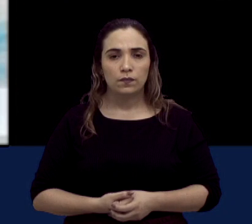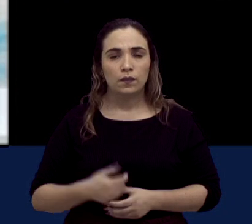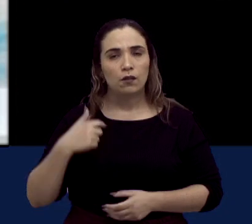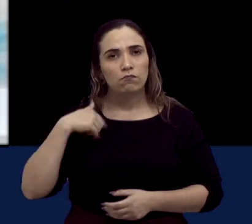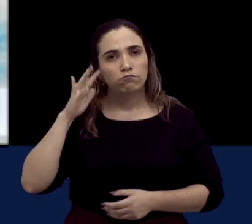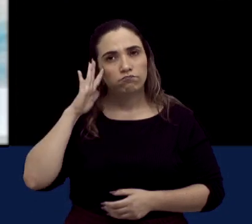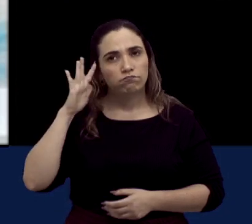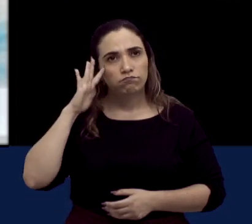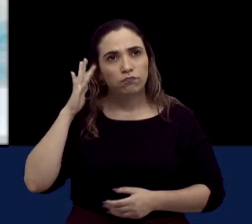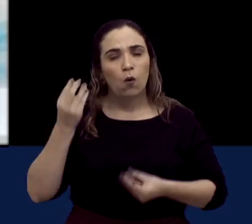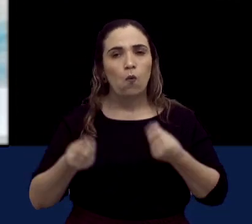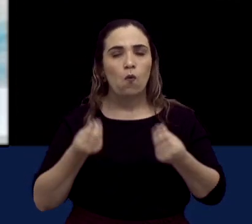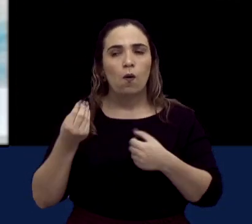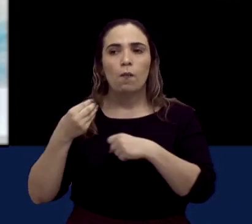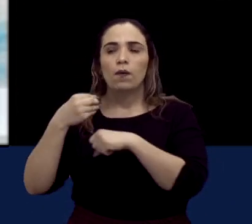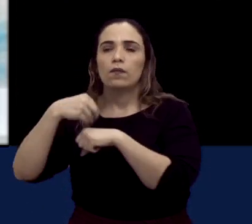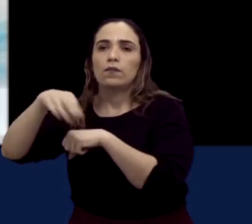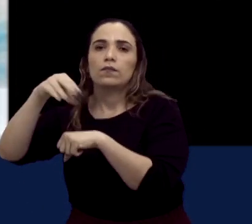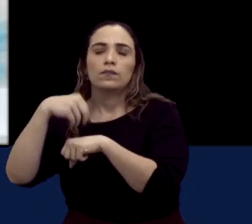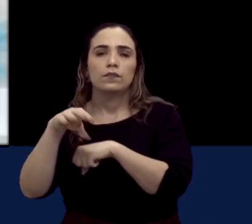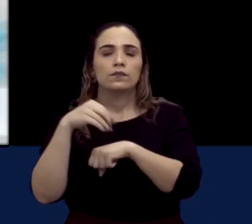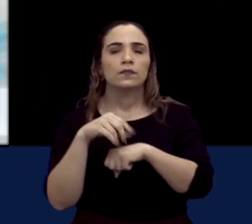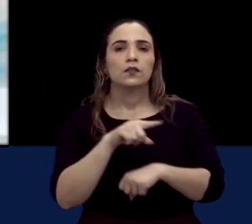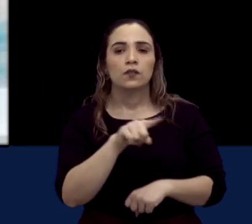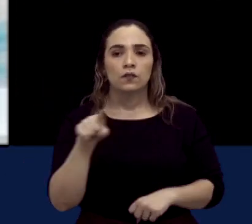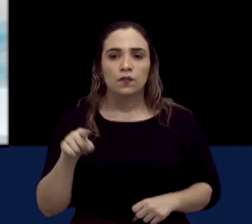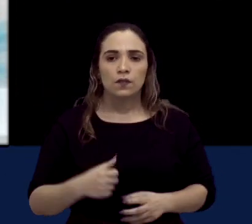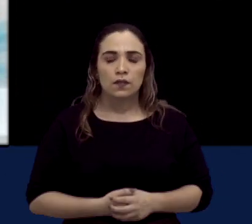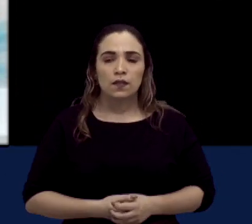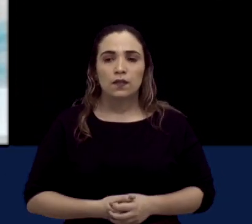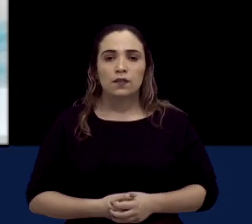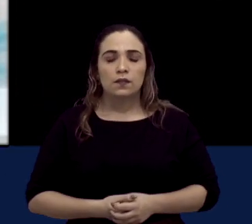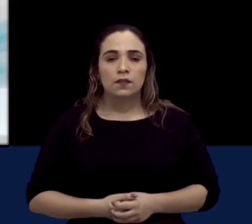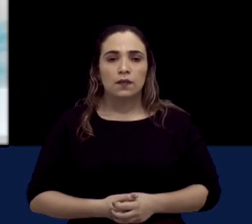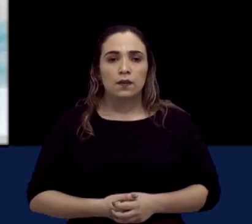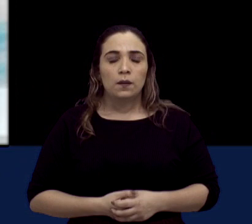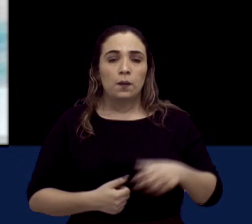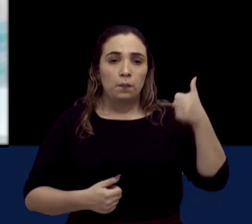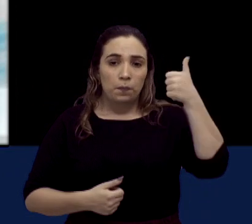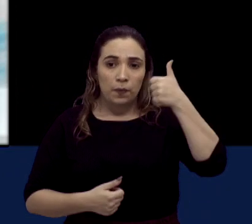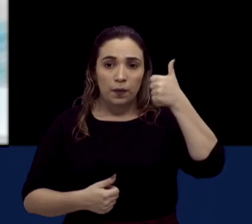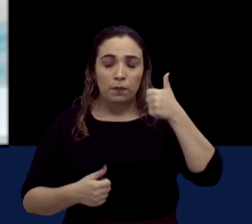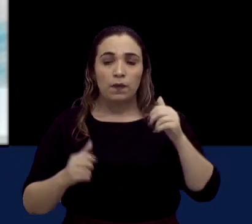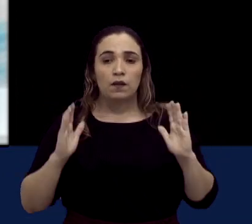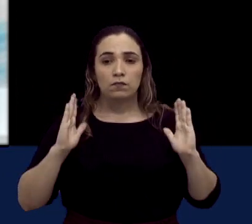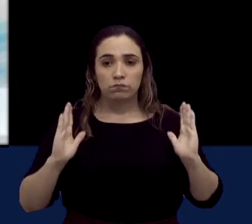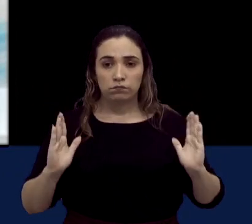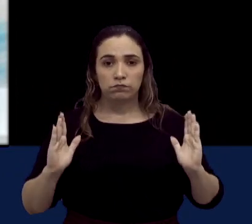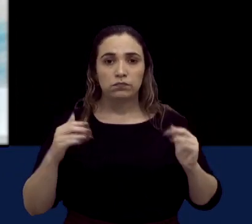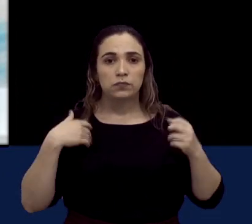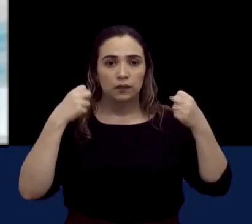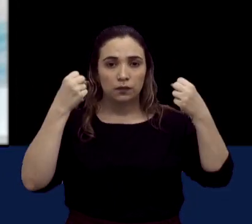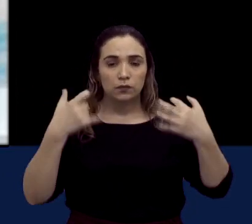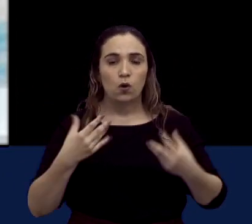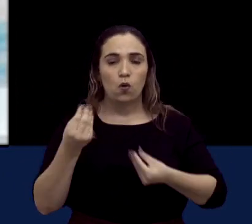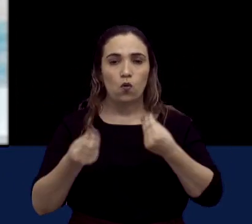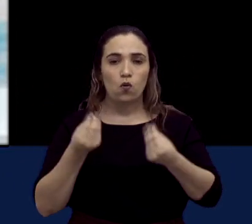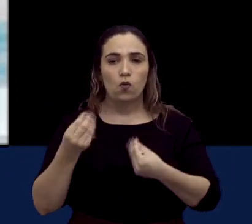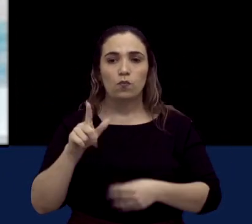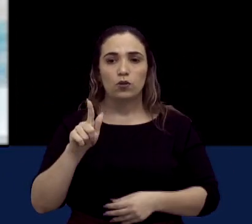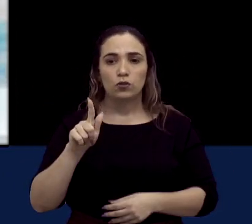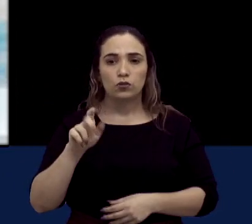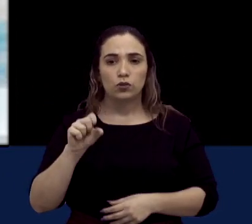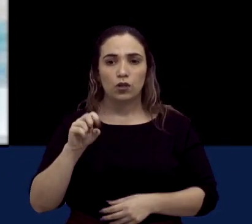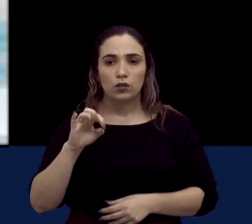momento com vocês. Então, no primeiro momento, eu vou falar da evolução da gestão pública até o